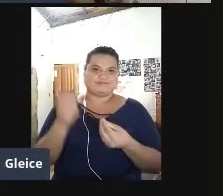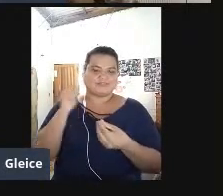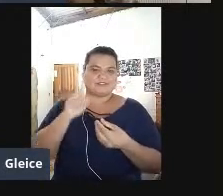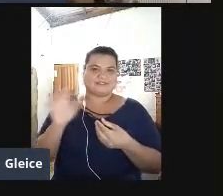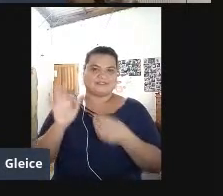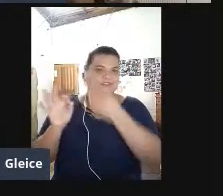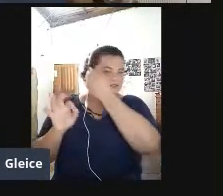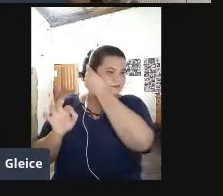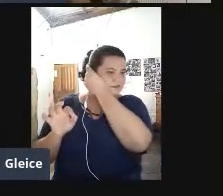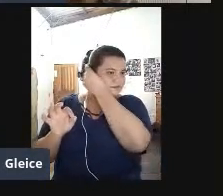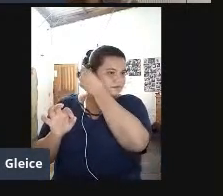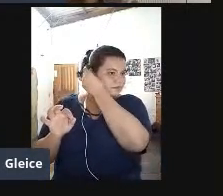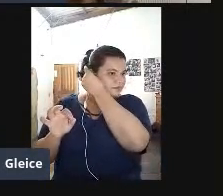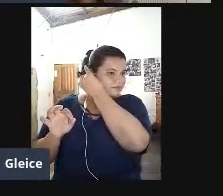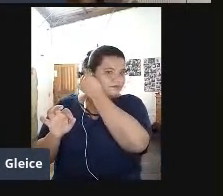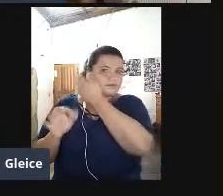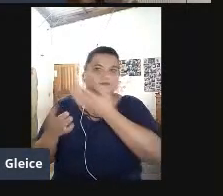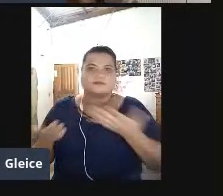de musculatura de queixo.